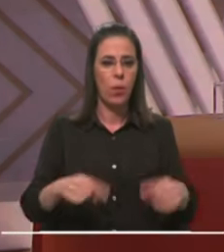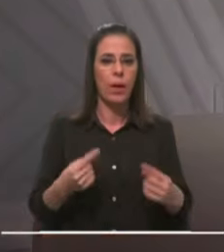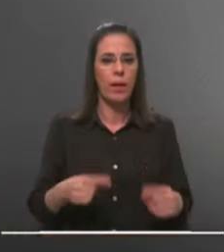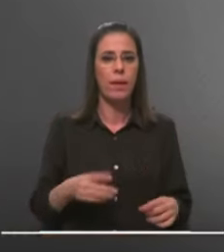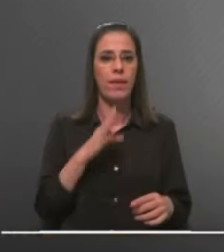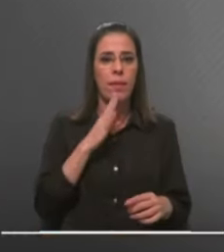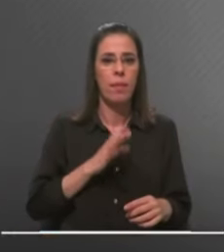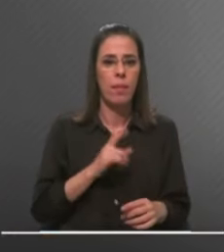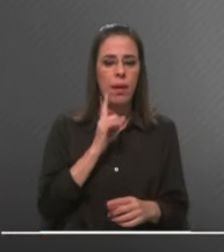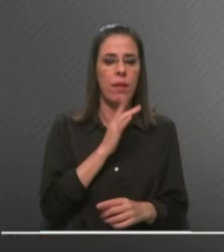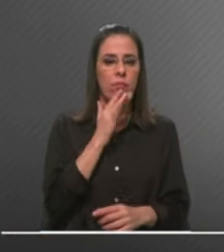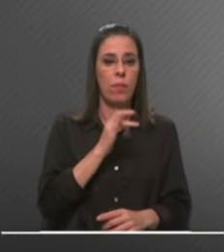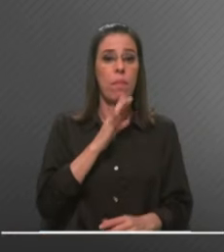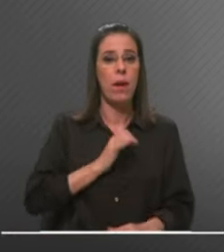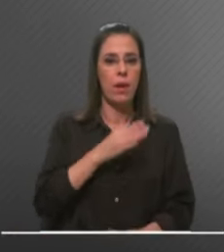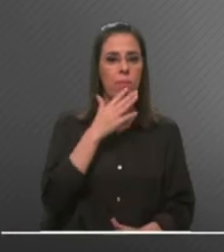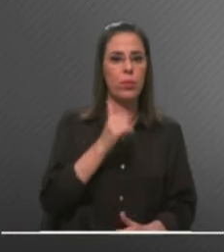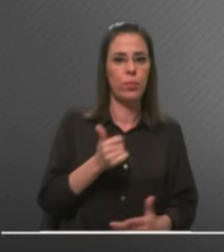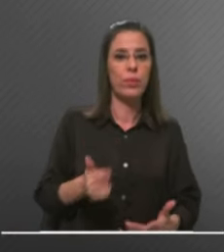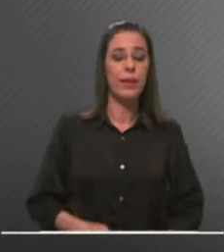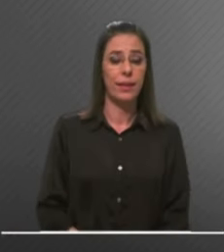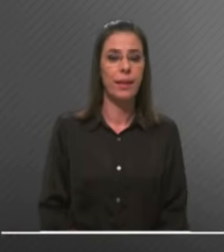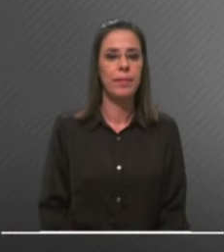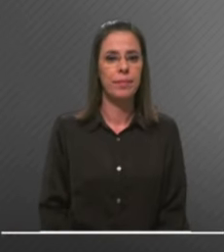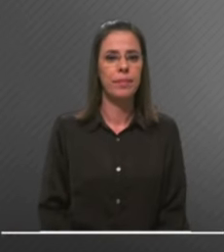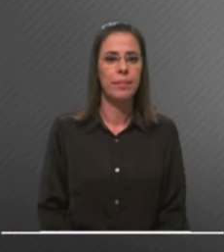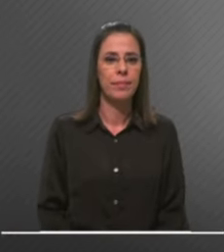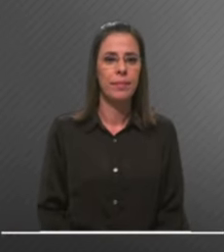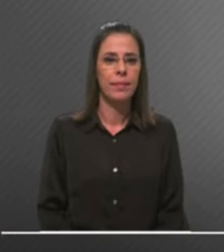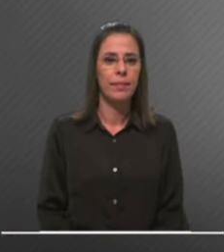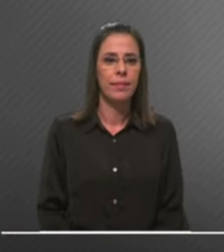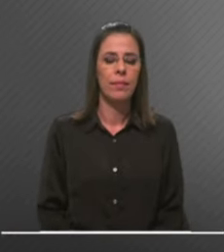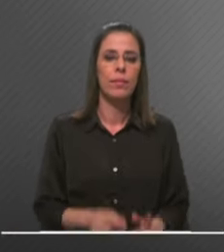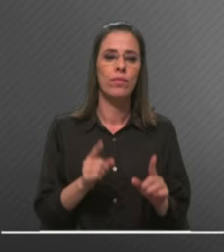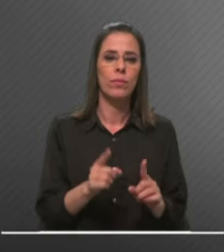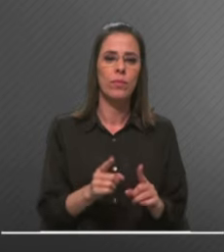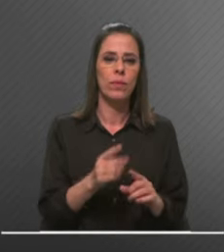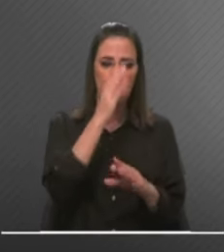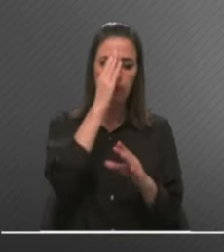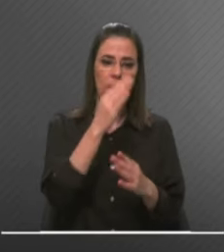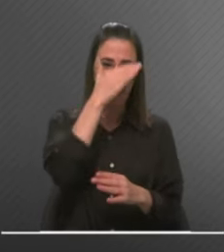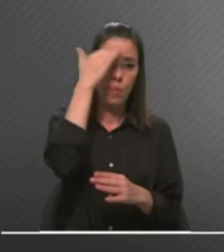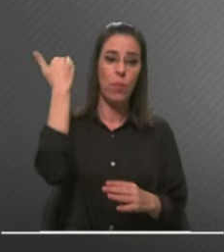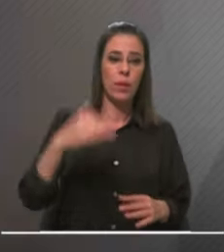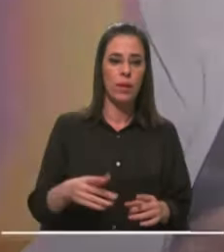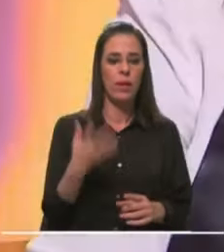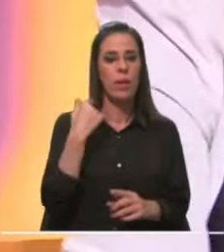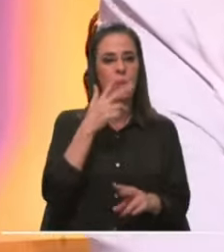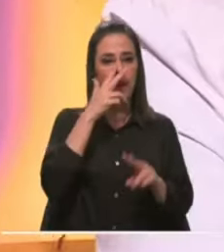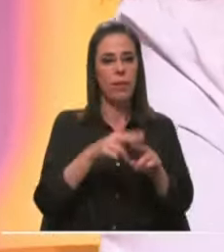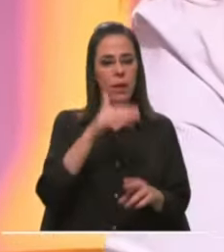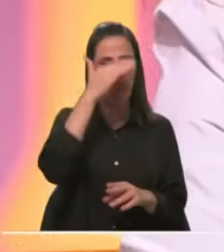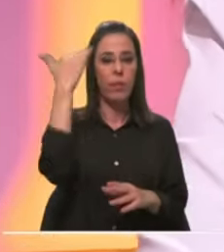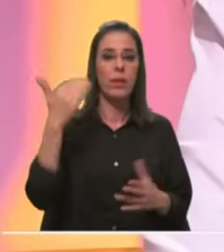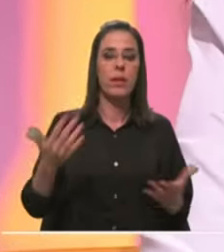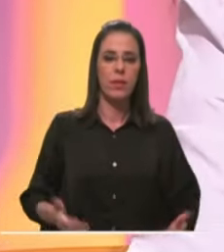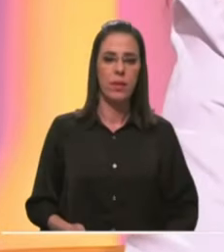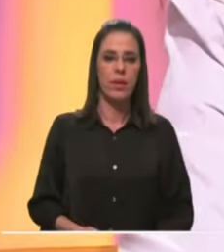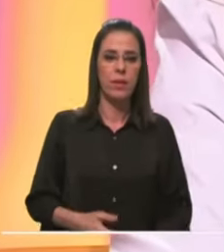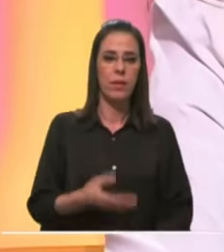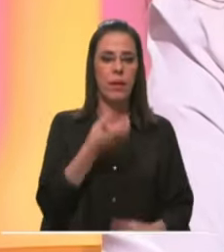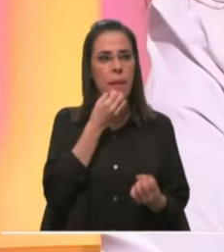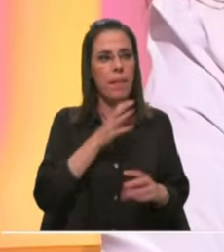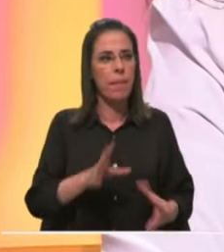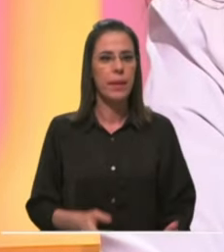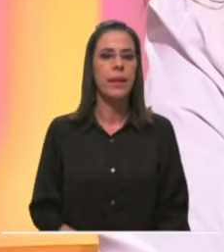ol mas a minha mãe era muito bonita sim e mas é muito doloroso estávamos a falar num intervalo disso é muito doloroso e